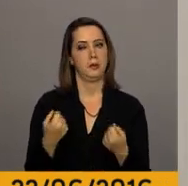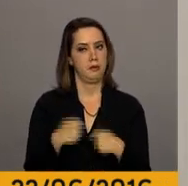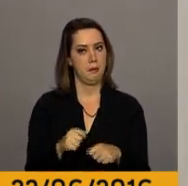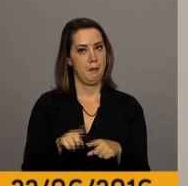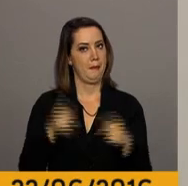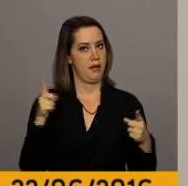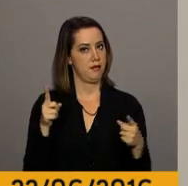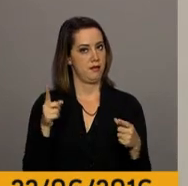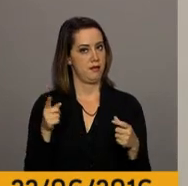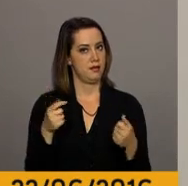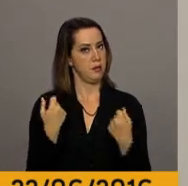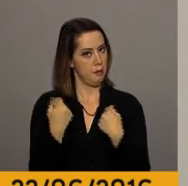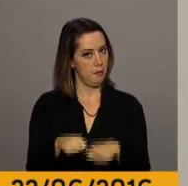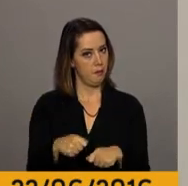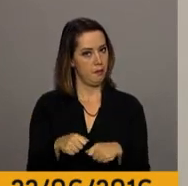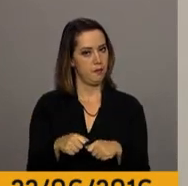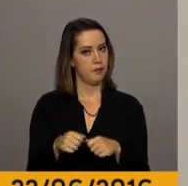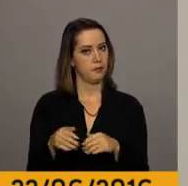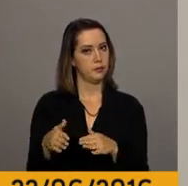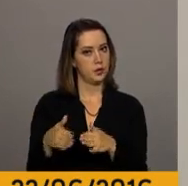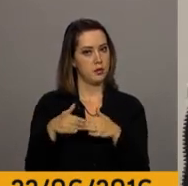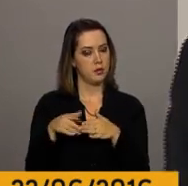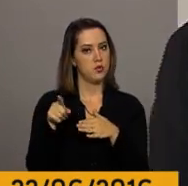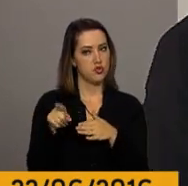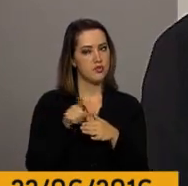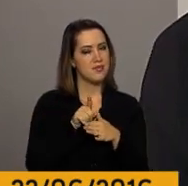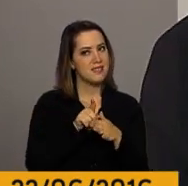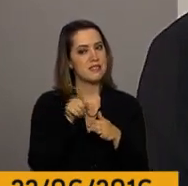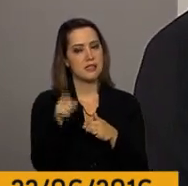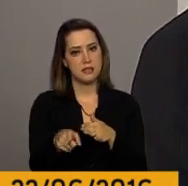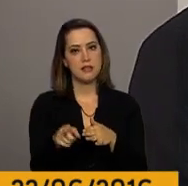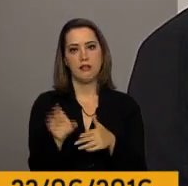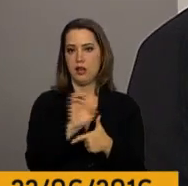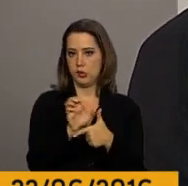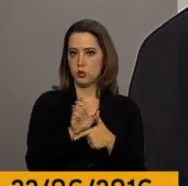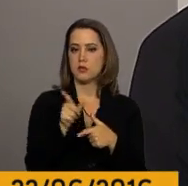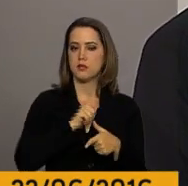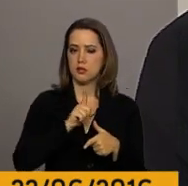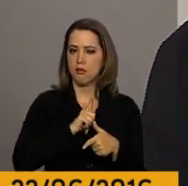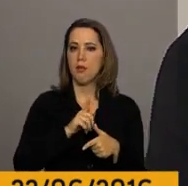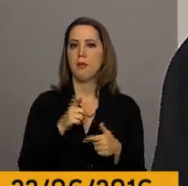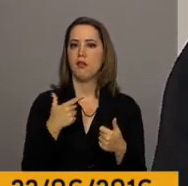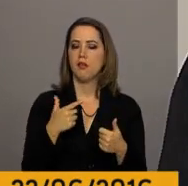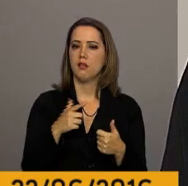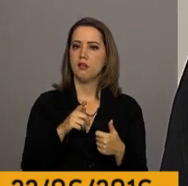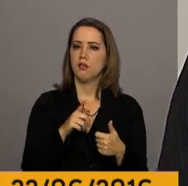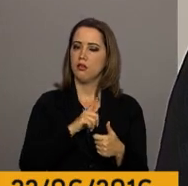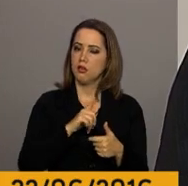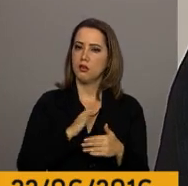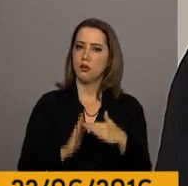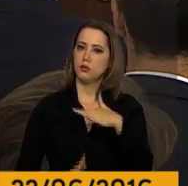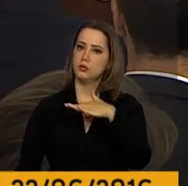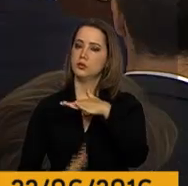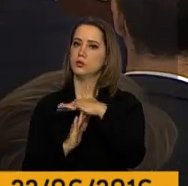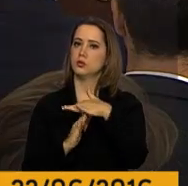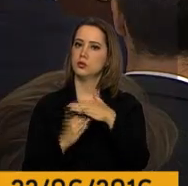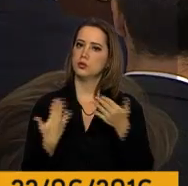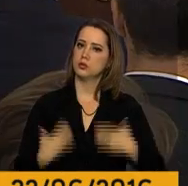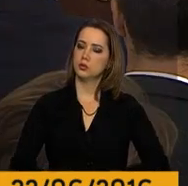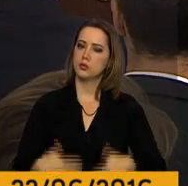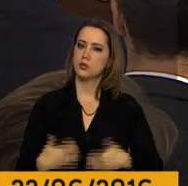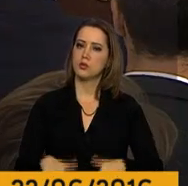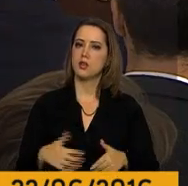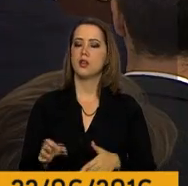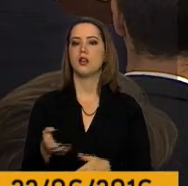e os estados concordaram que também lá haja um teto dos gastos públicos portanto Esta é uma